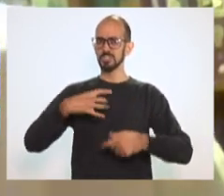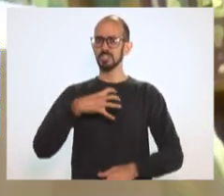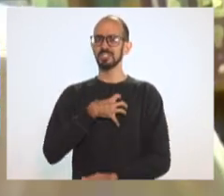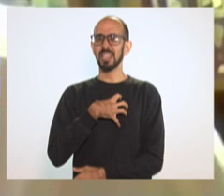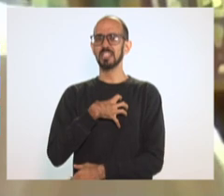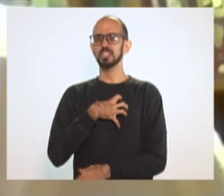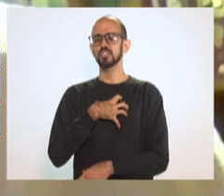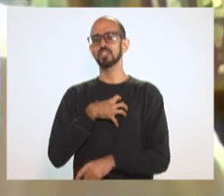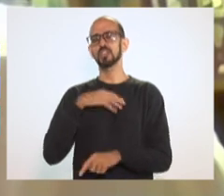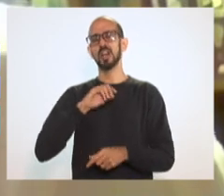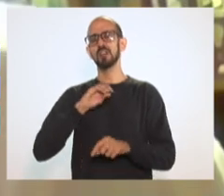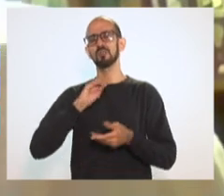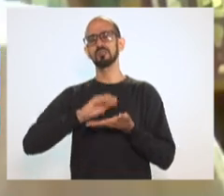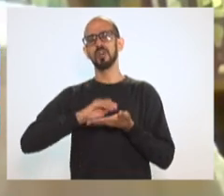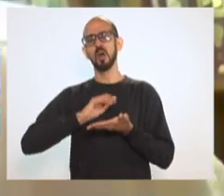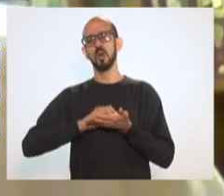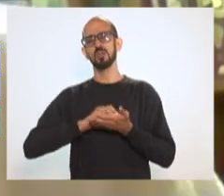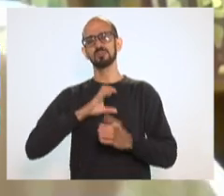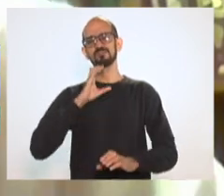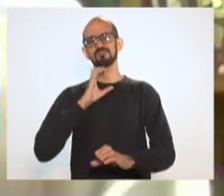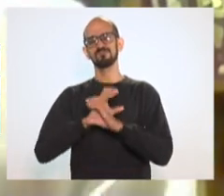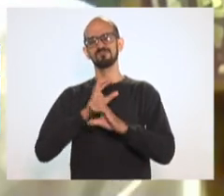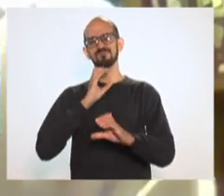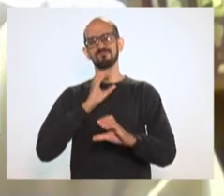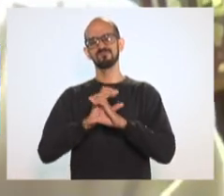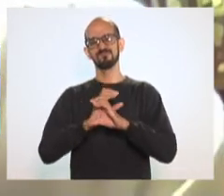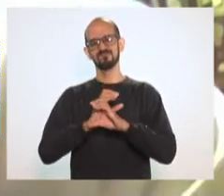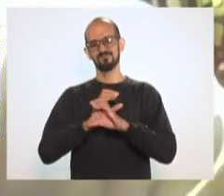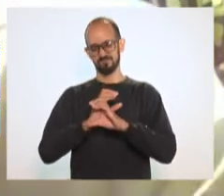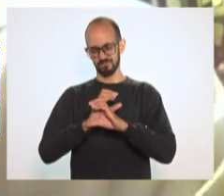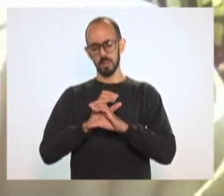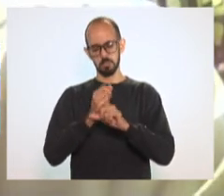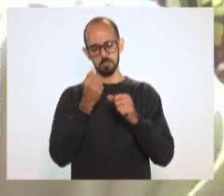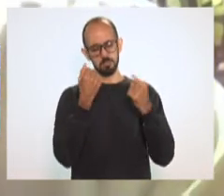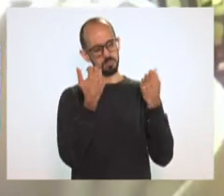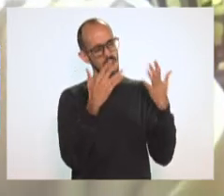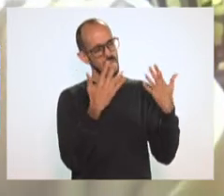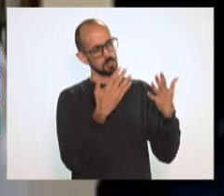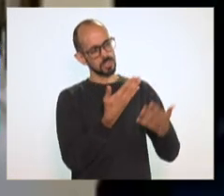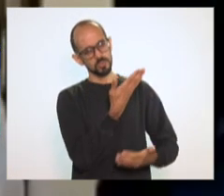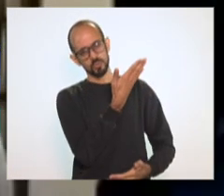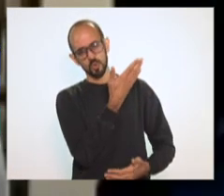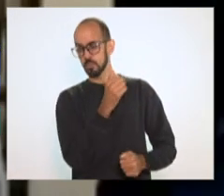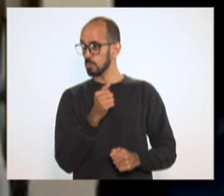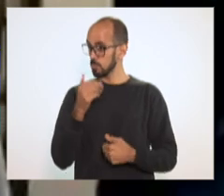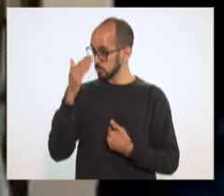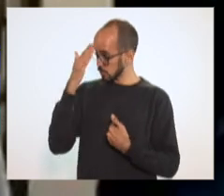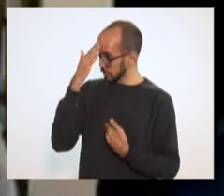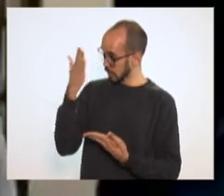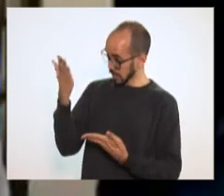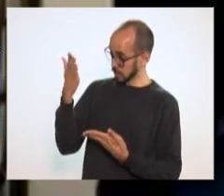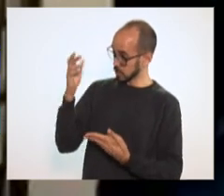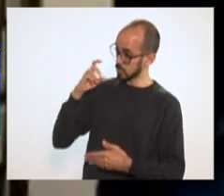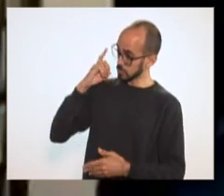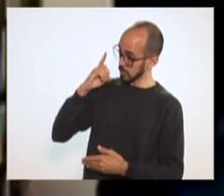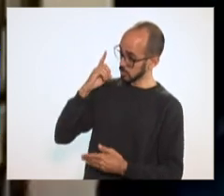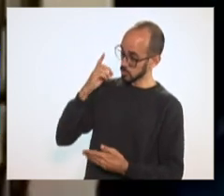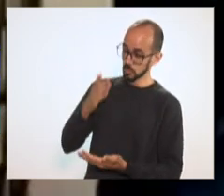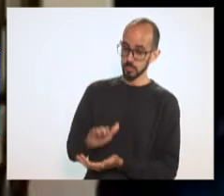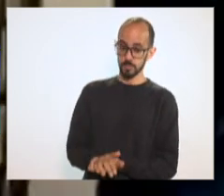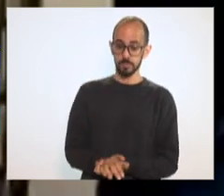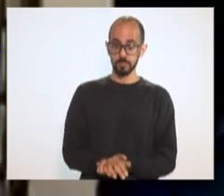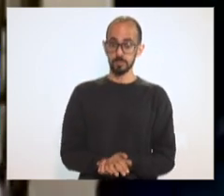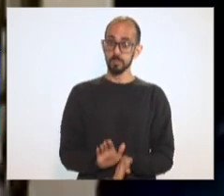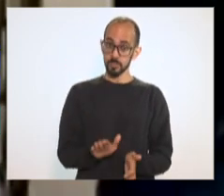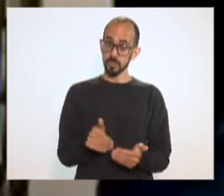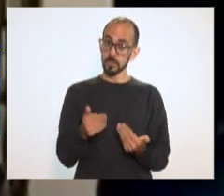a falta de diálogo que existe dentro das máquinas públicas parabéns muito obrigado meu deputado bom então é isso daí